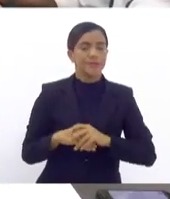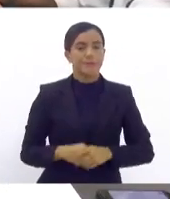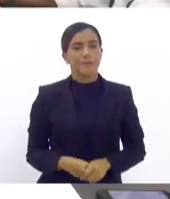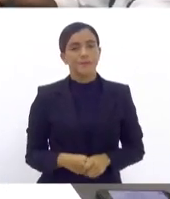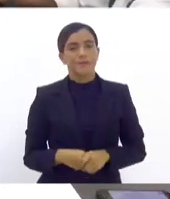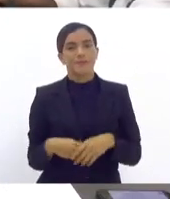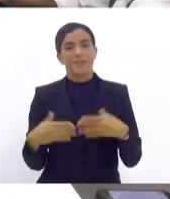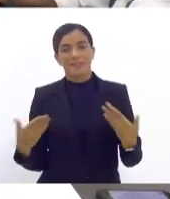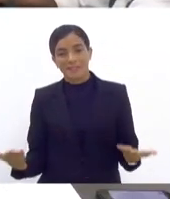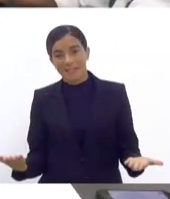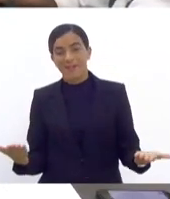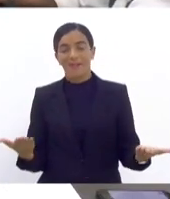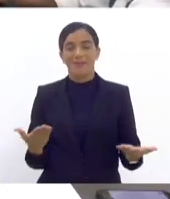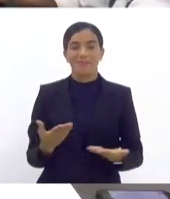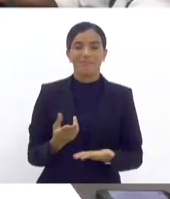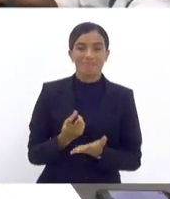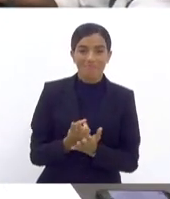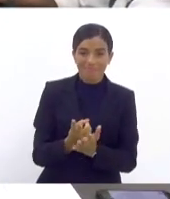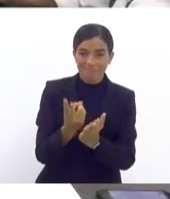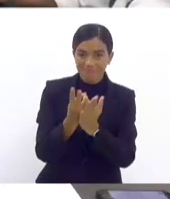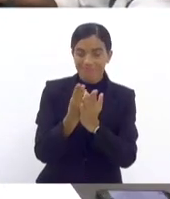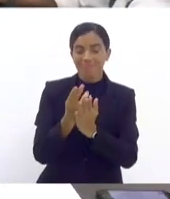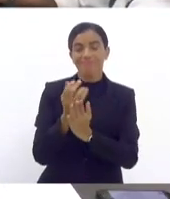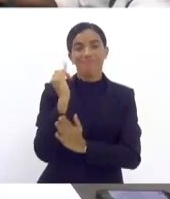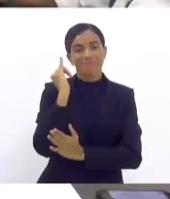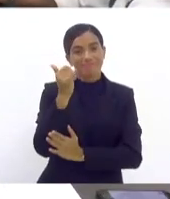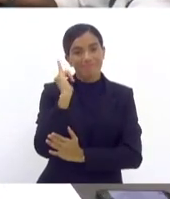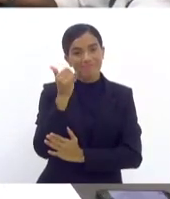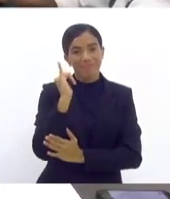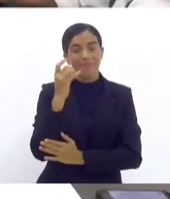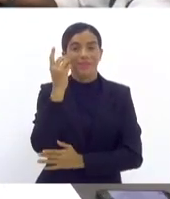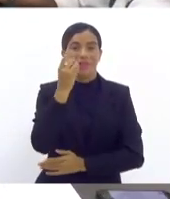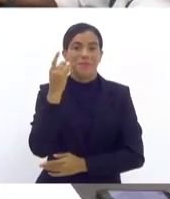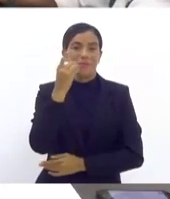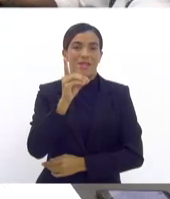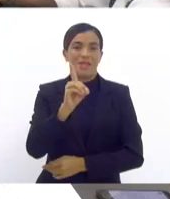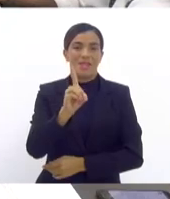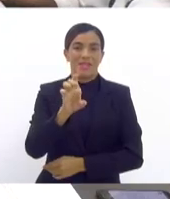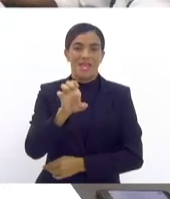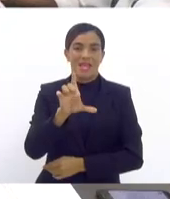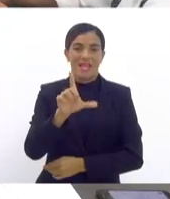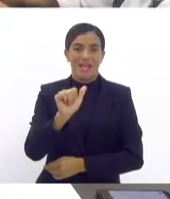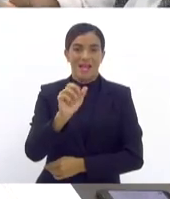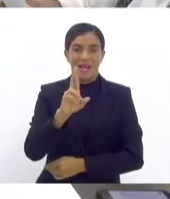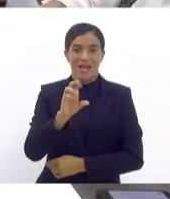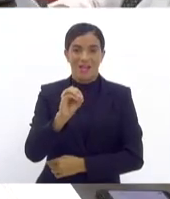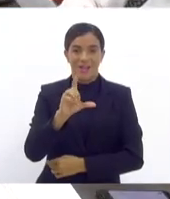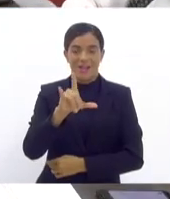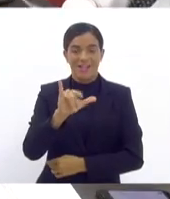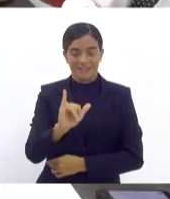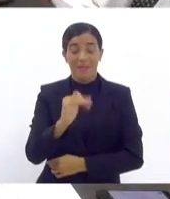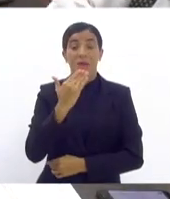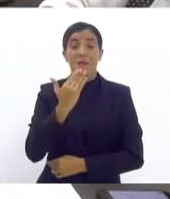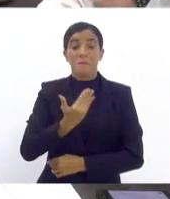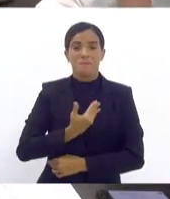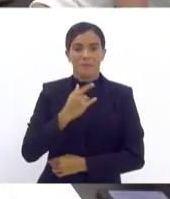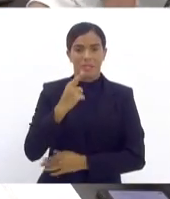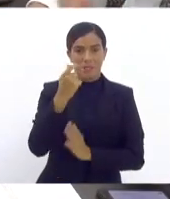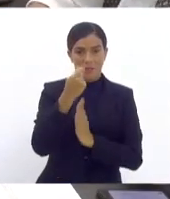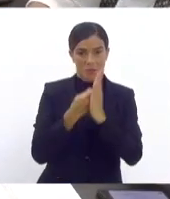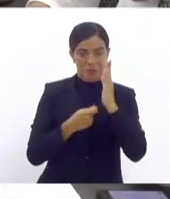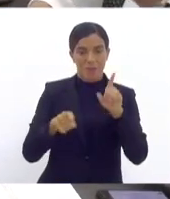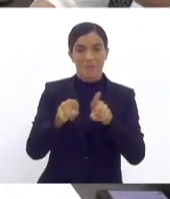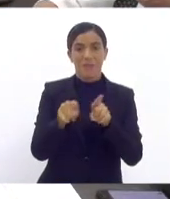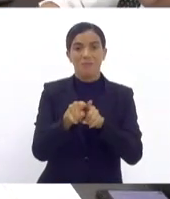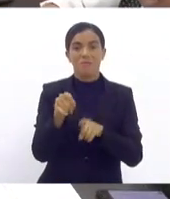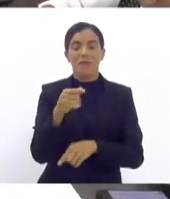mantendo a relatoria do deputado Delaroli, mas retirado 73 da pauta, tá bom, a pedido do autor, e também o